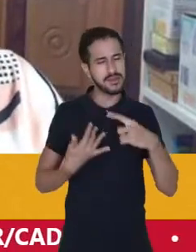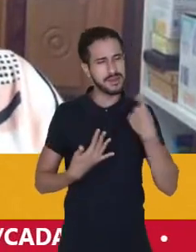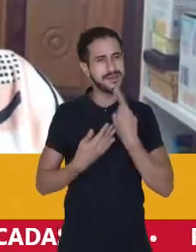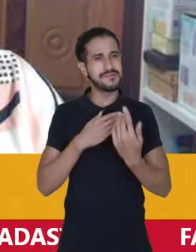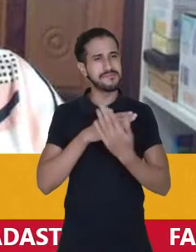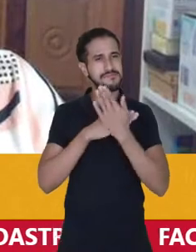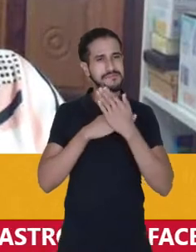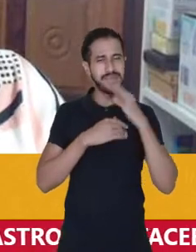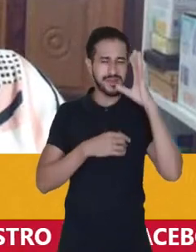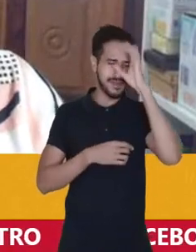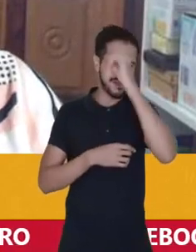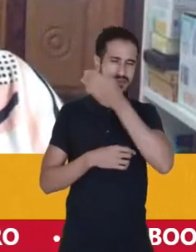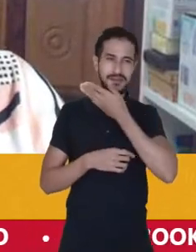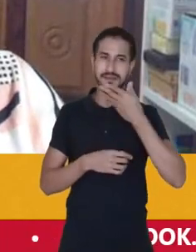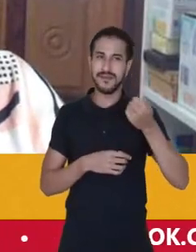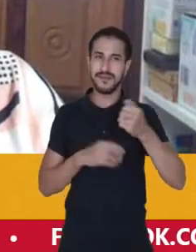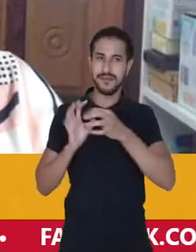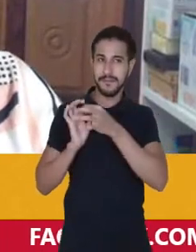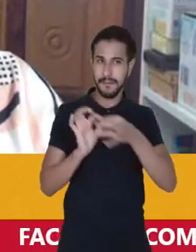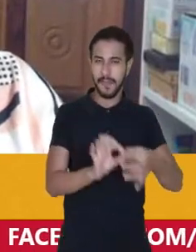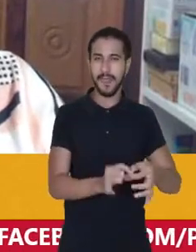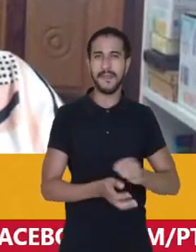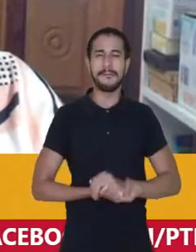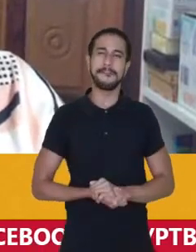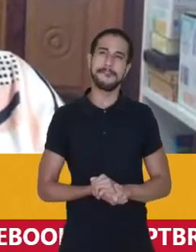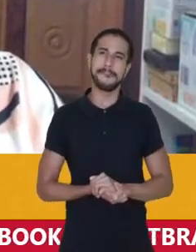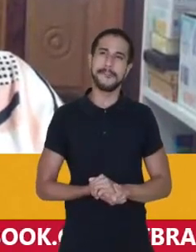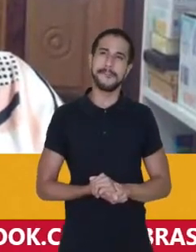ajudasse a compreender esse contexto.